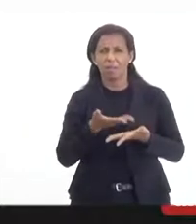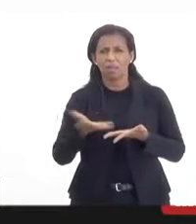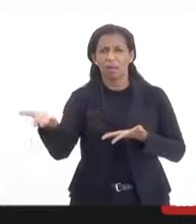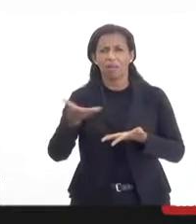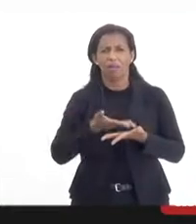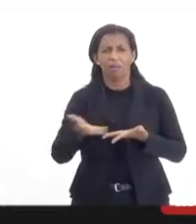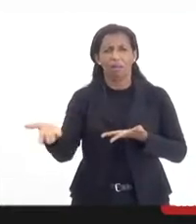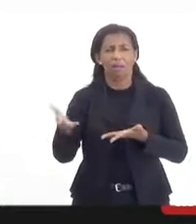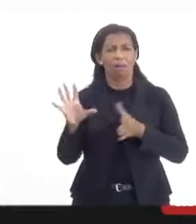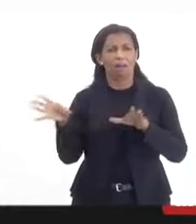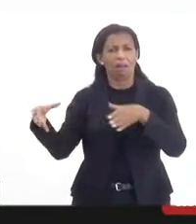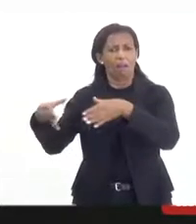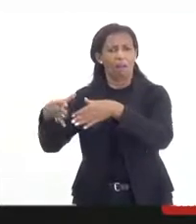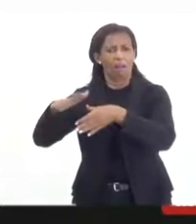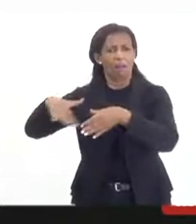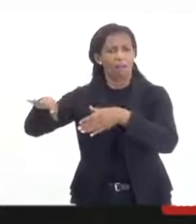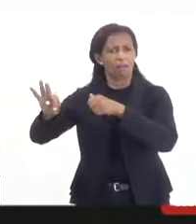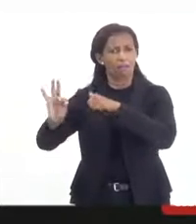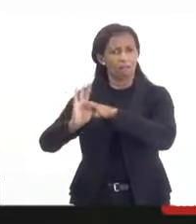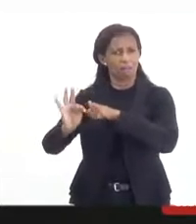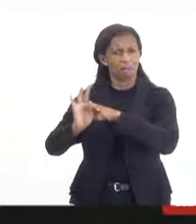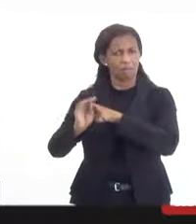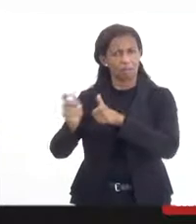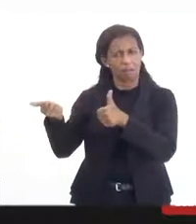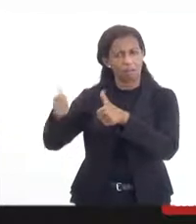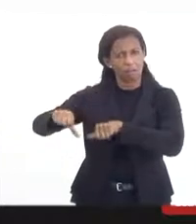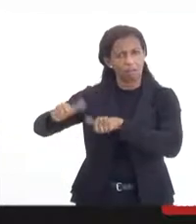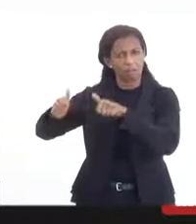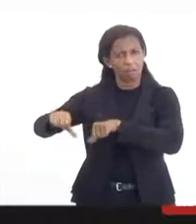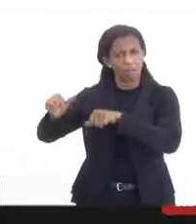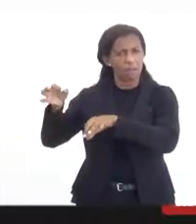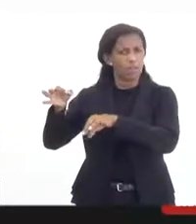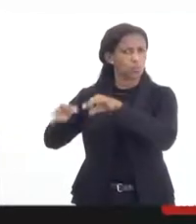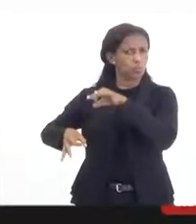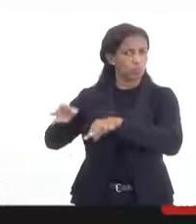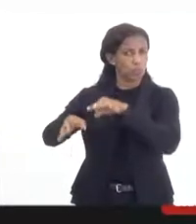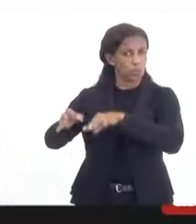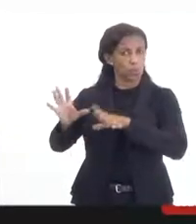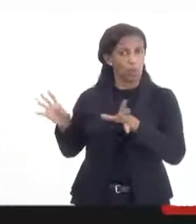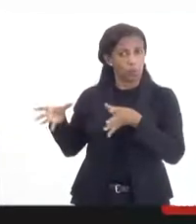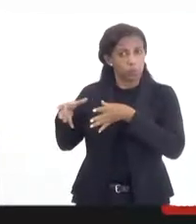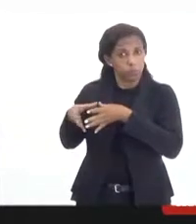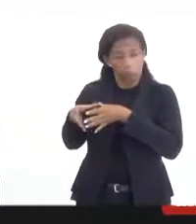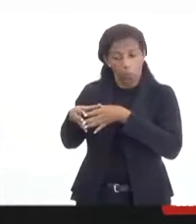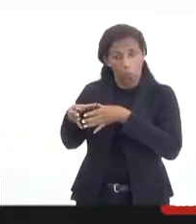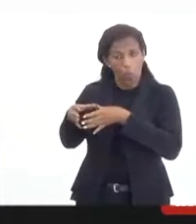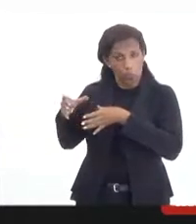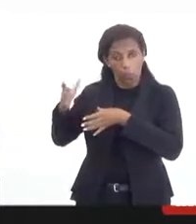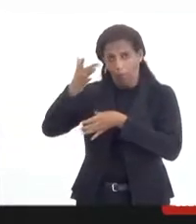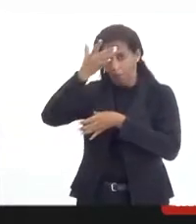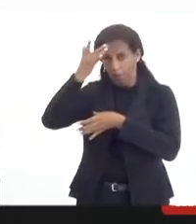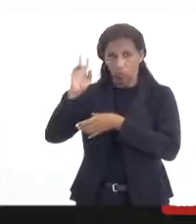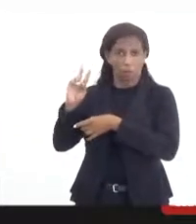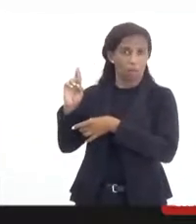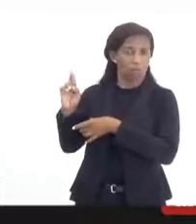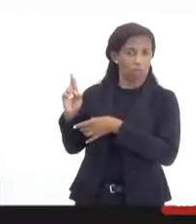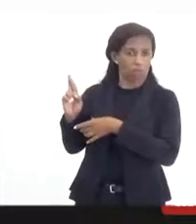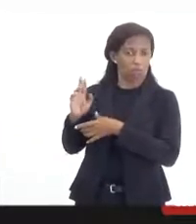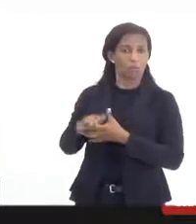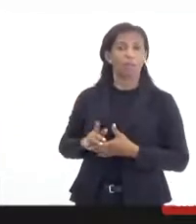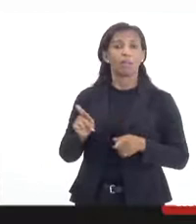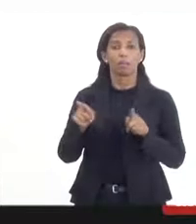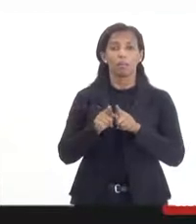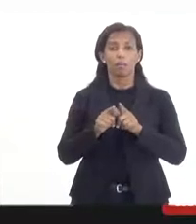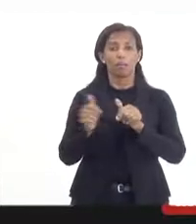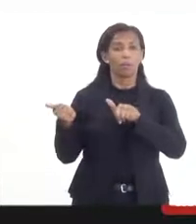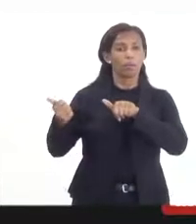né, e aí incorporando, evidentemente, análises jurídicas do nosso corpo jurídico interno e eventualmente externo, bem como